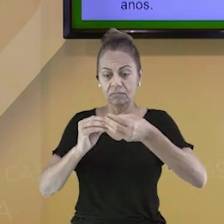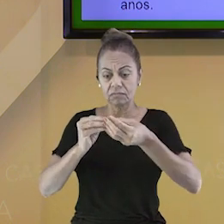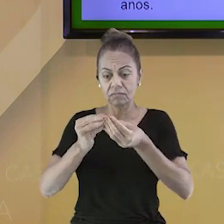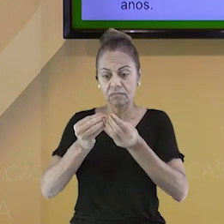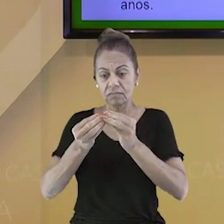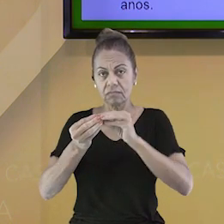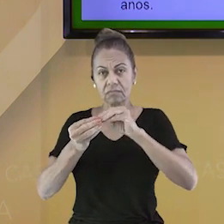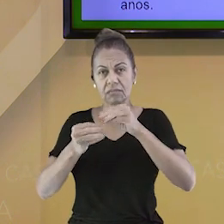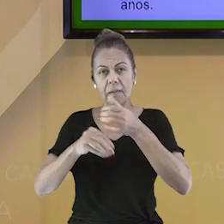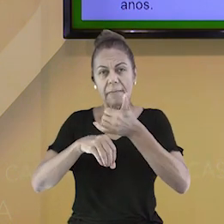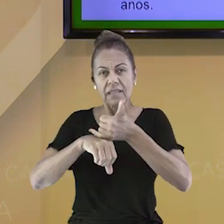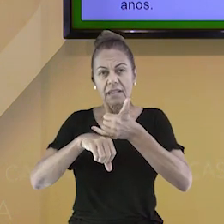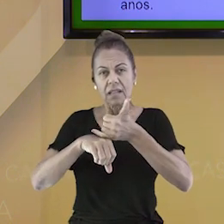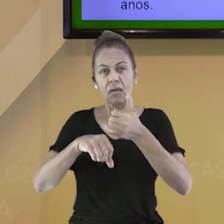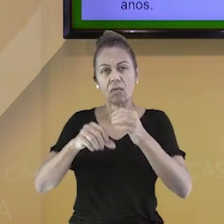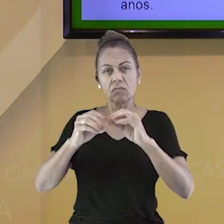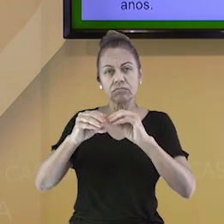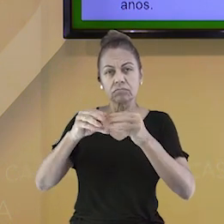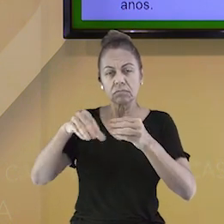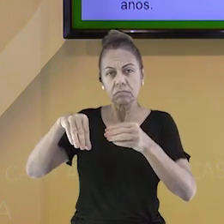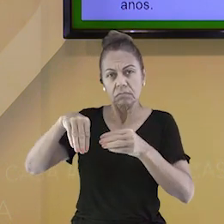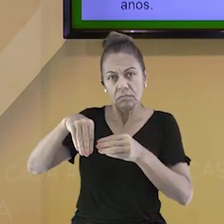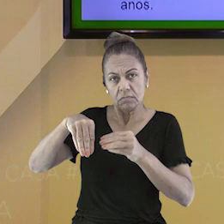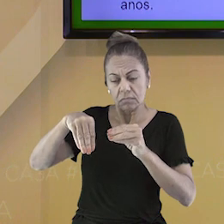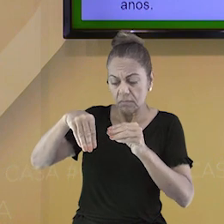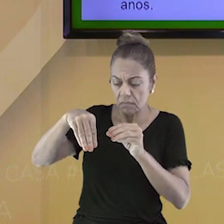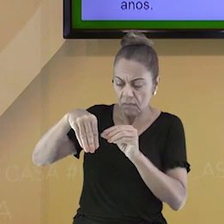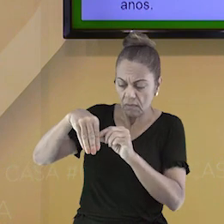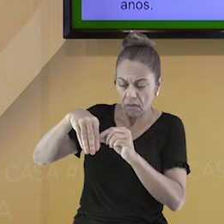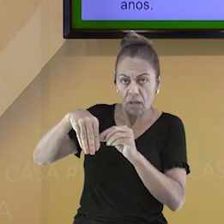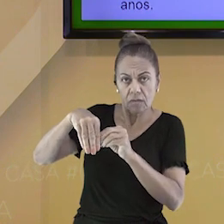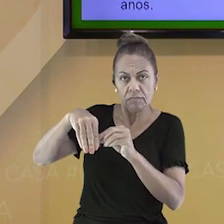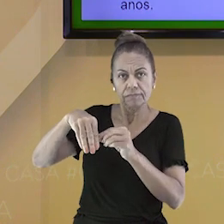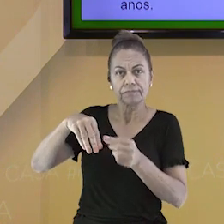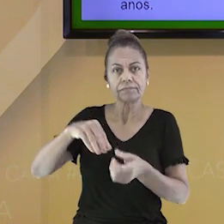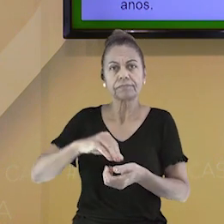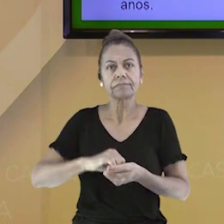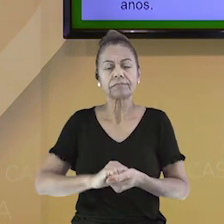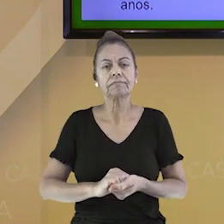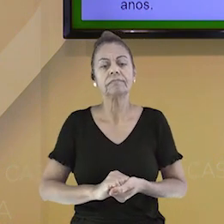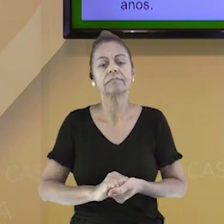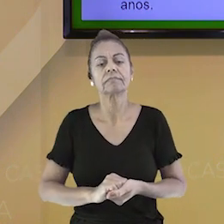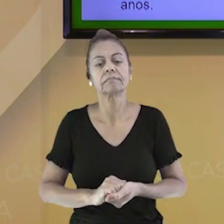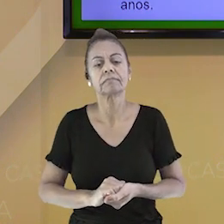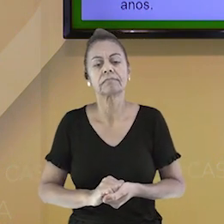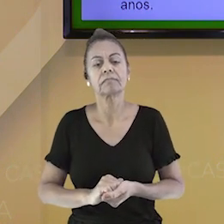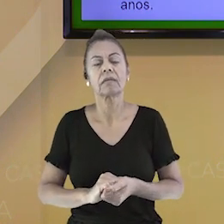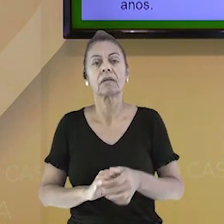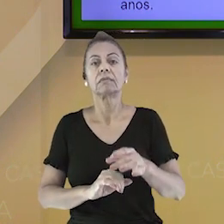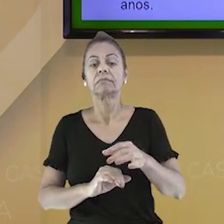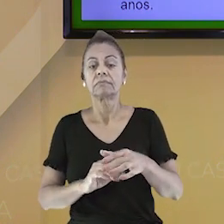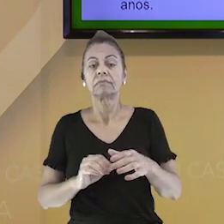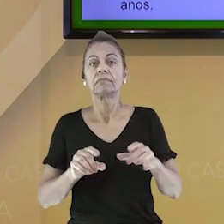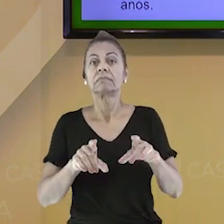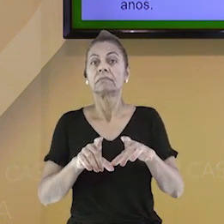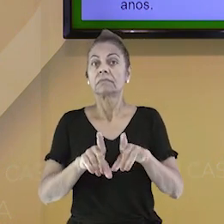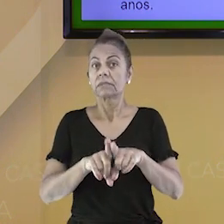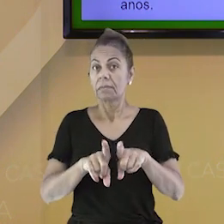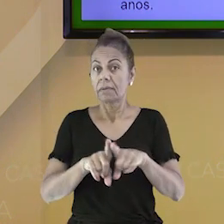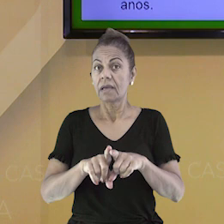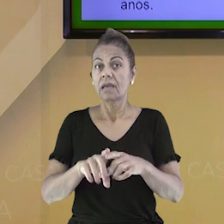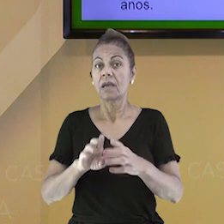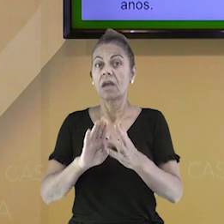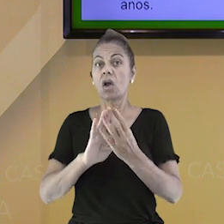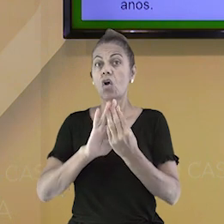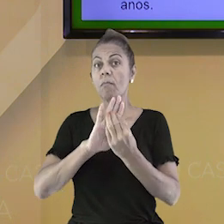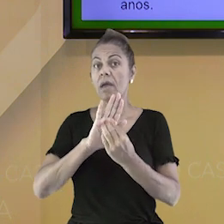como espermicida, ou seja, ele elimina os espermatozoides antes que cheguem às tubas uterinas. O DIU é um método que, depois